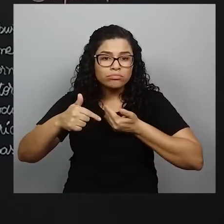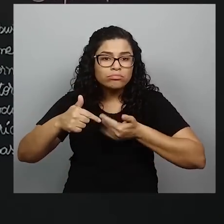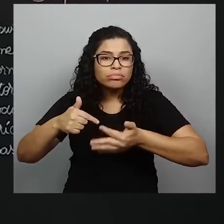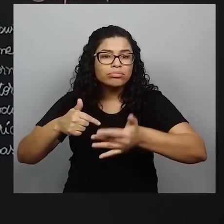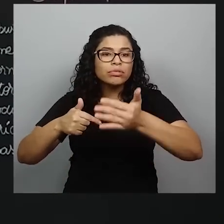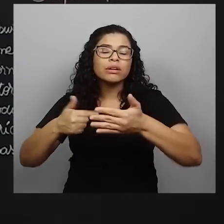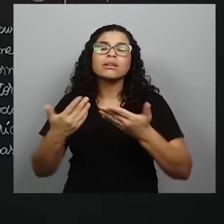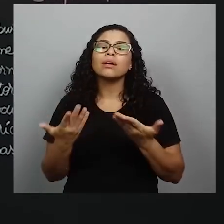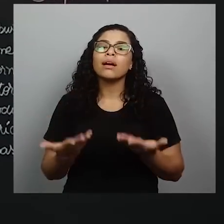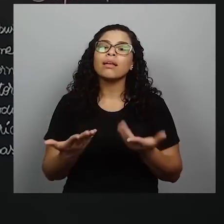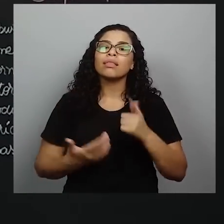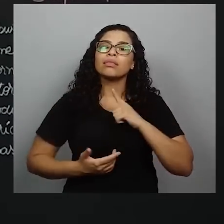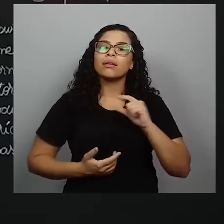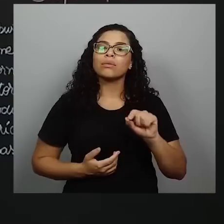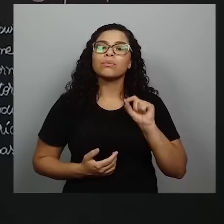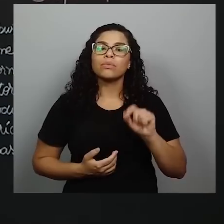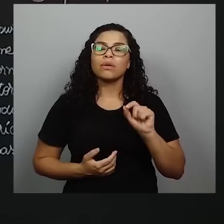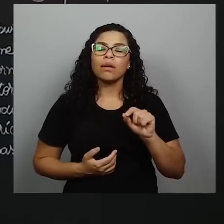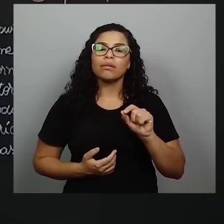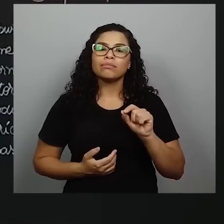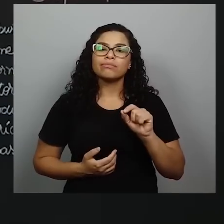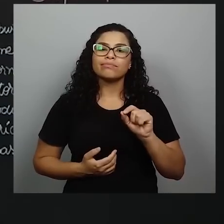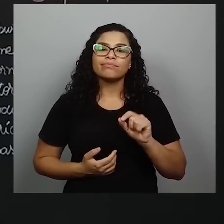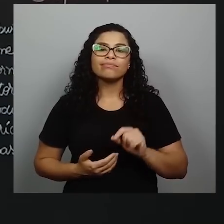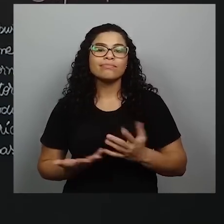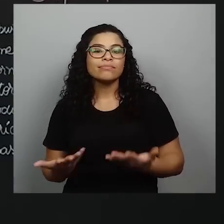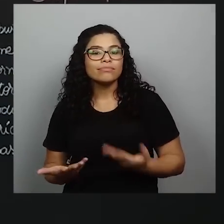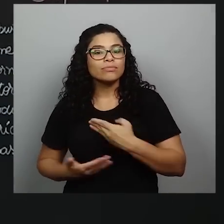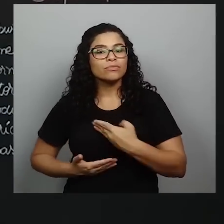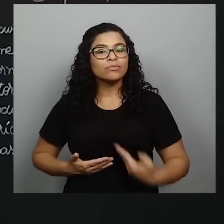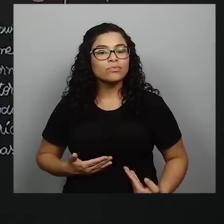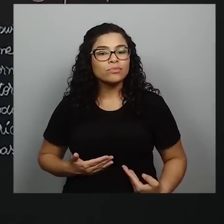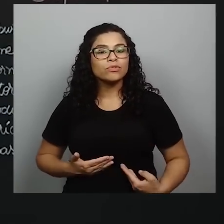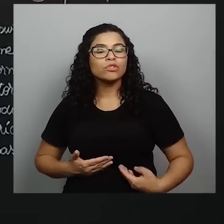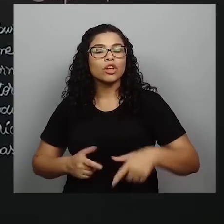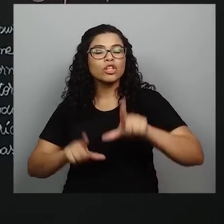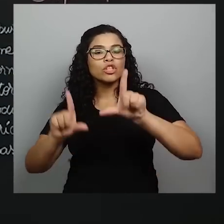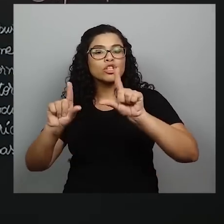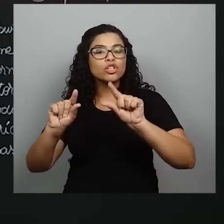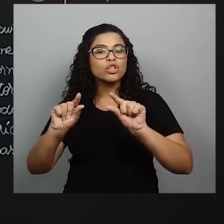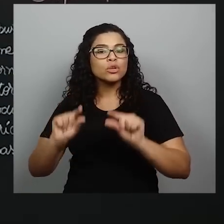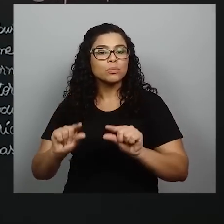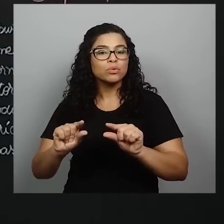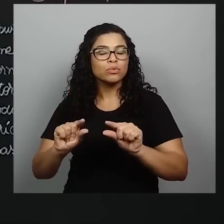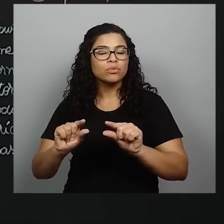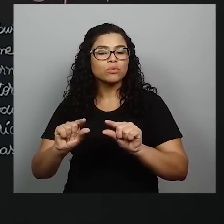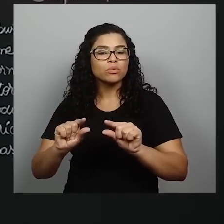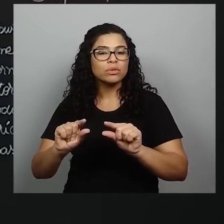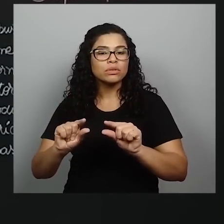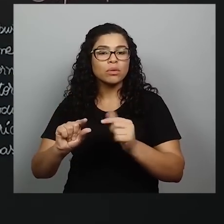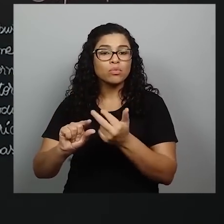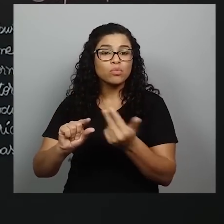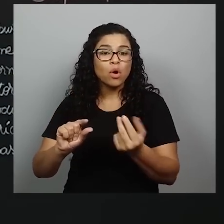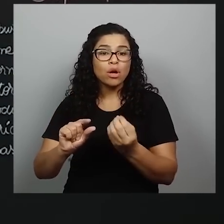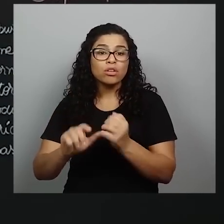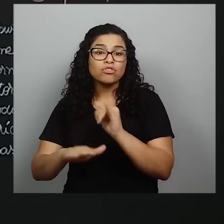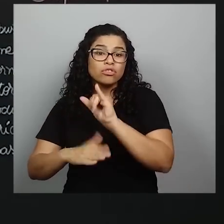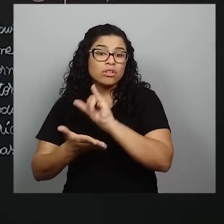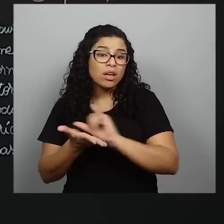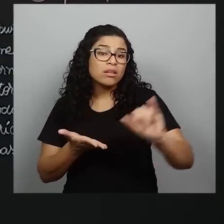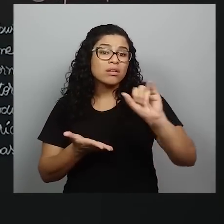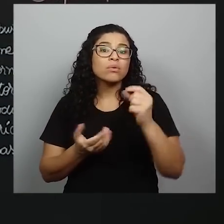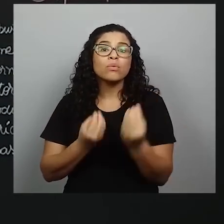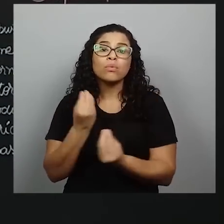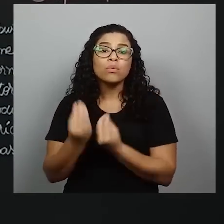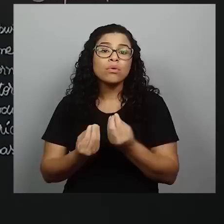constante, há então uma desoneração do Estado, uma diminuição de importações ou